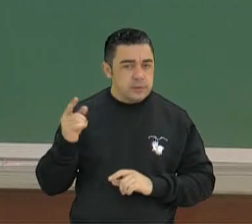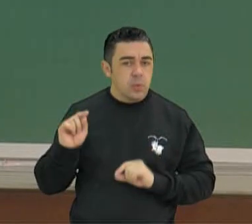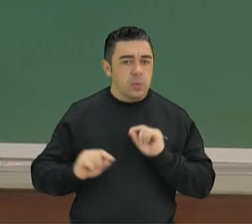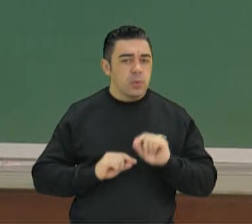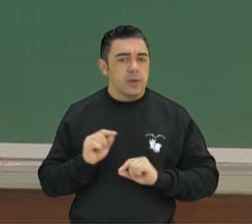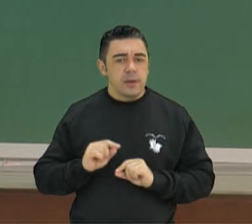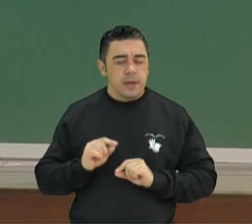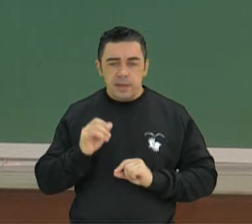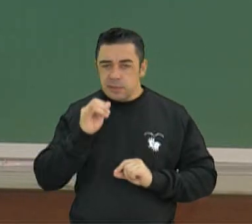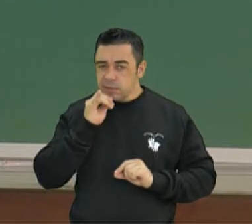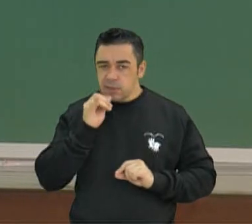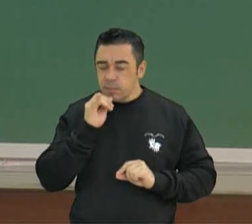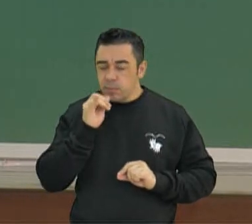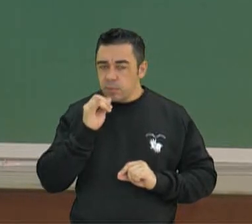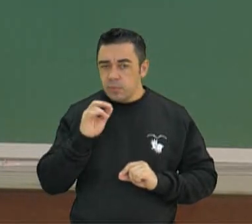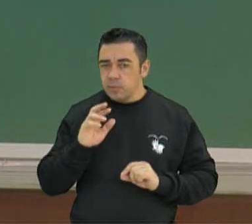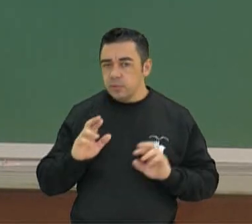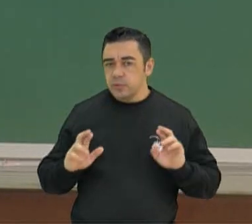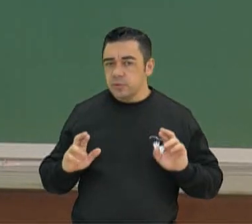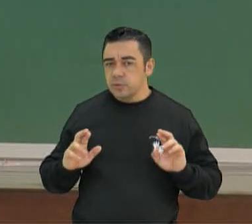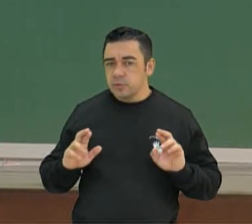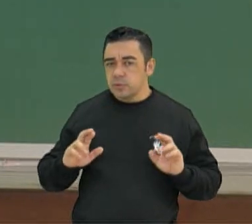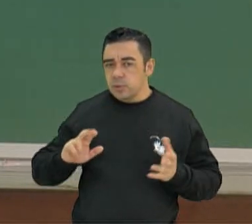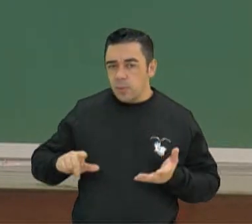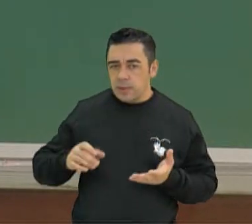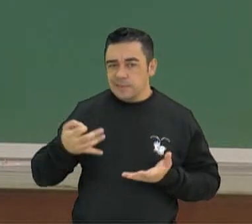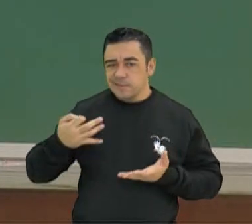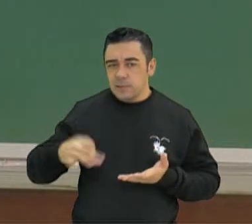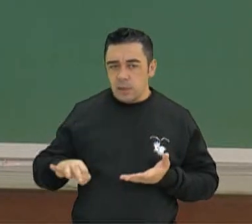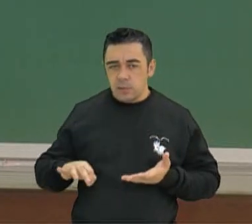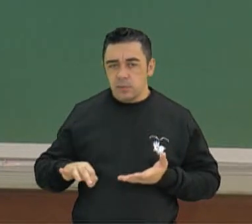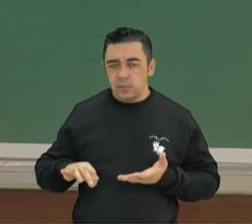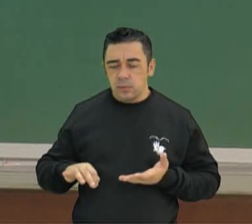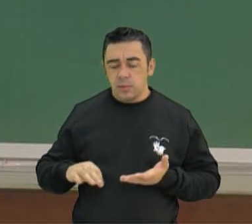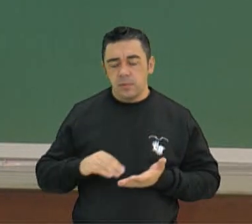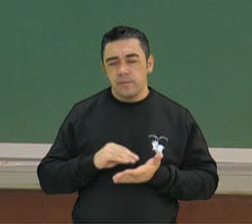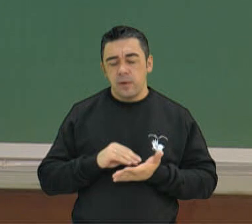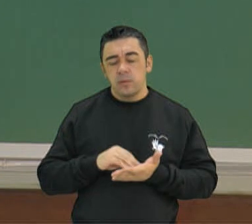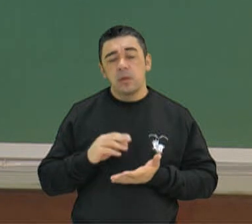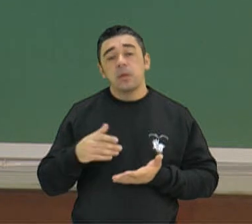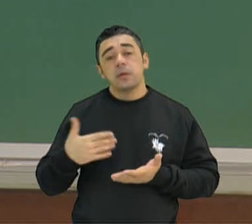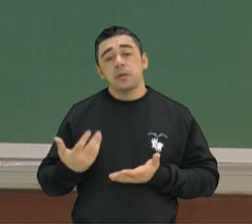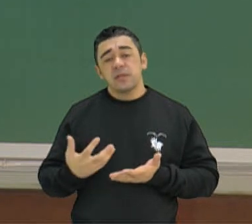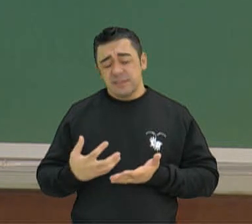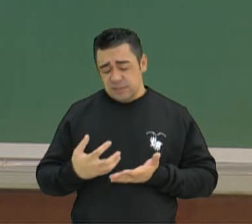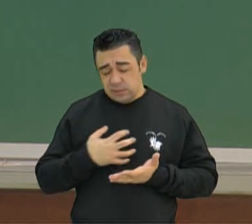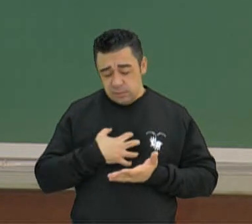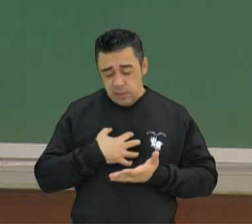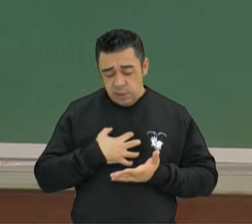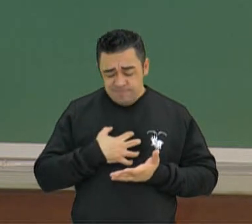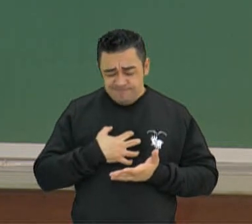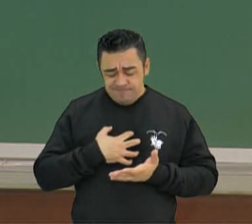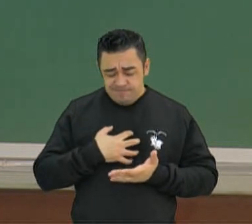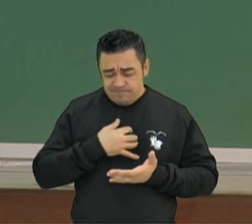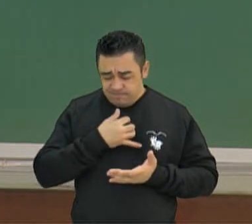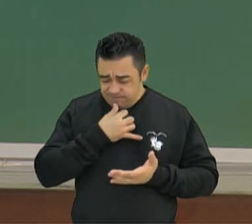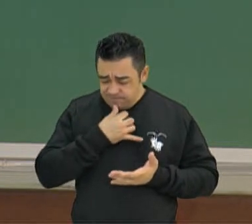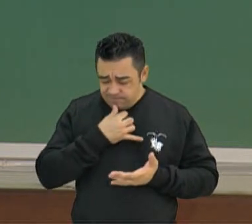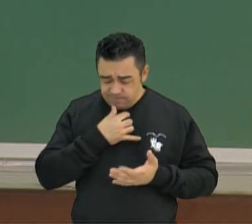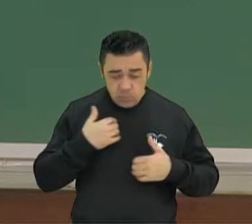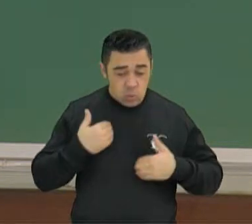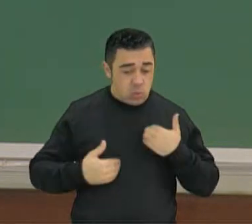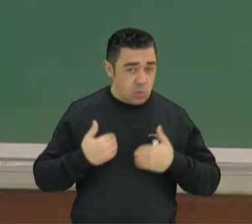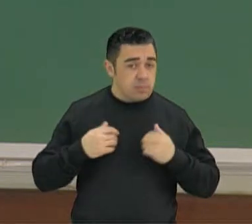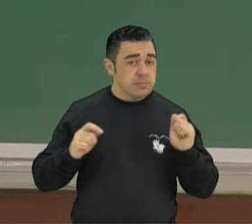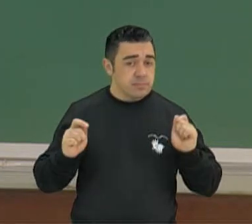de inadequação ou algum sentimento de insatisfação com o próprio corpo que pode